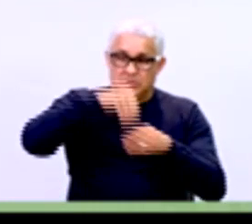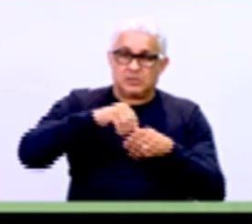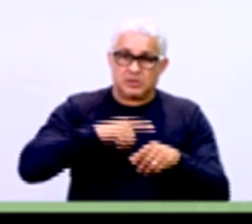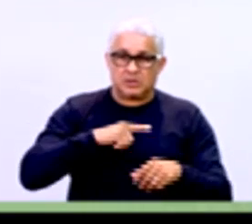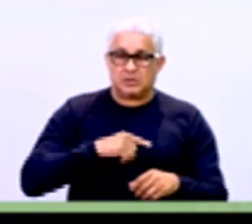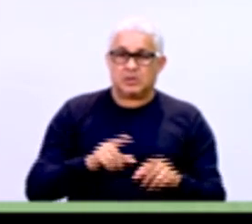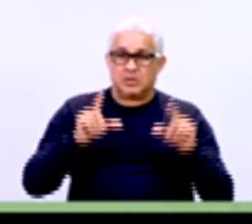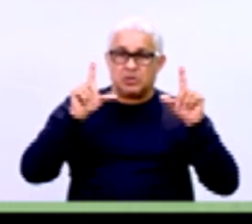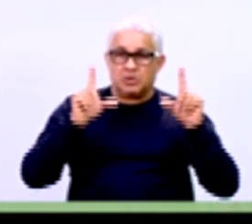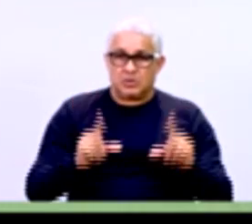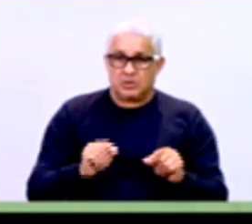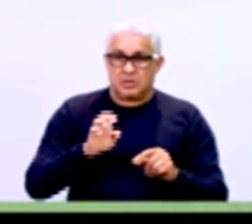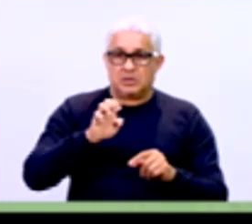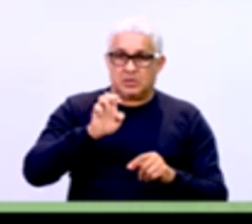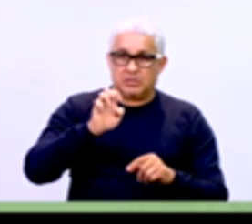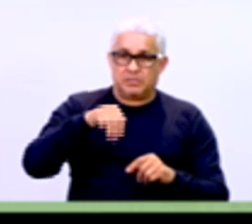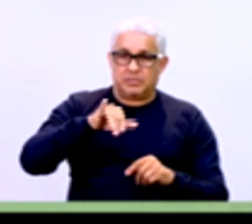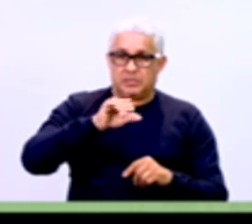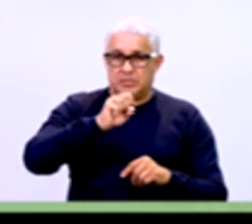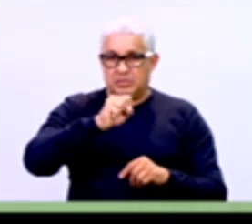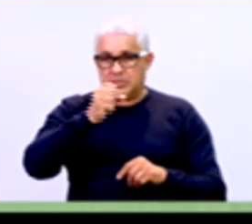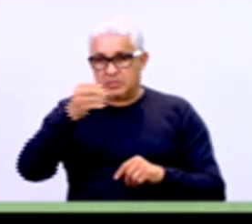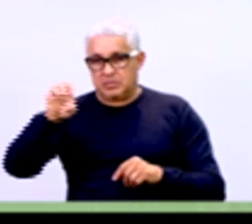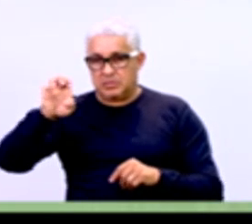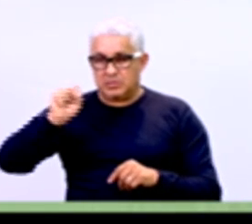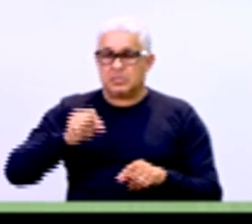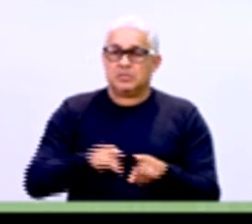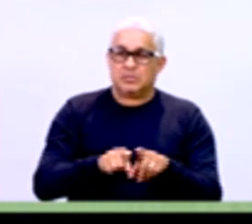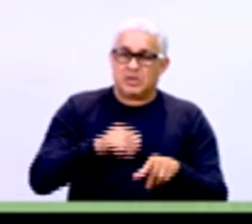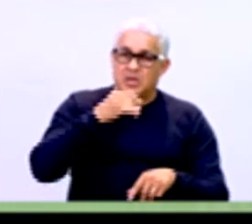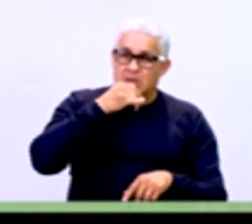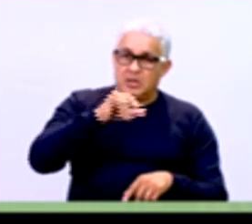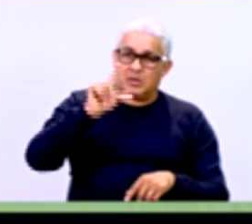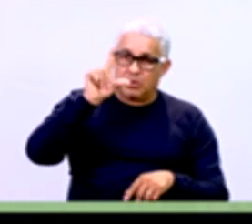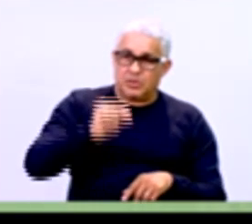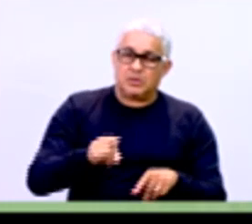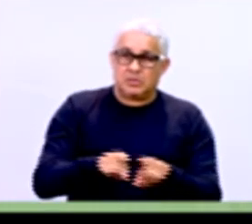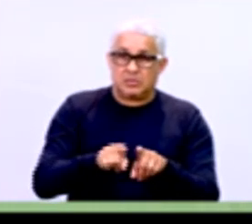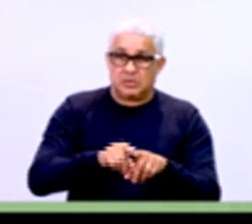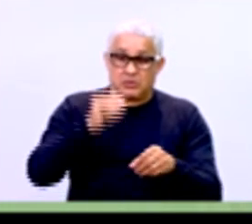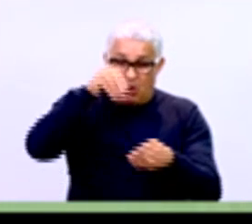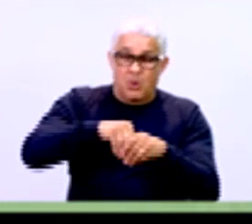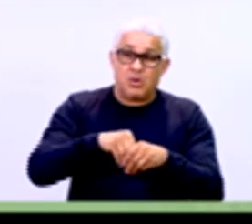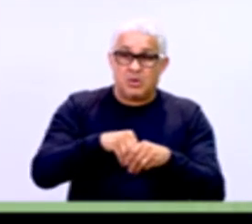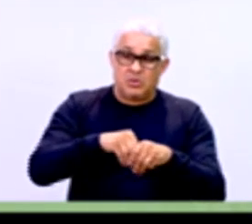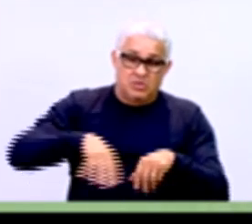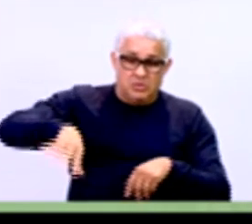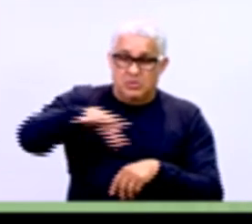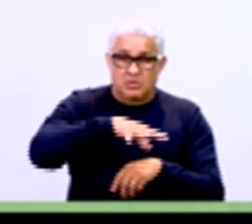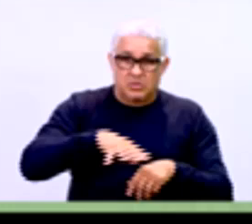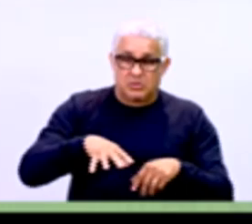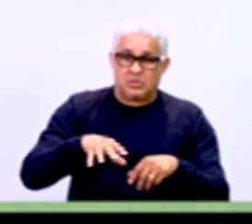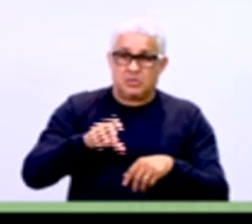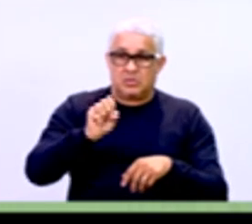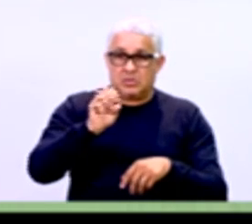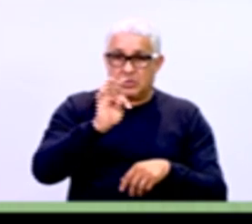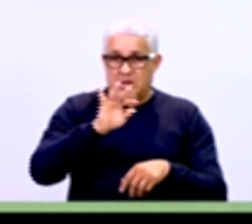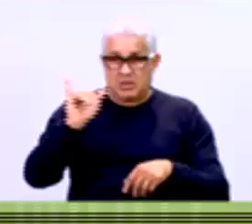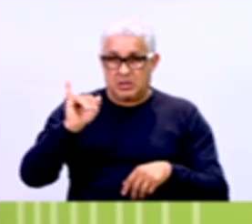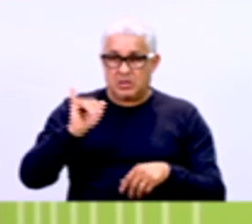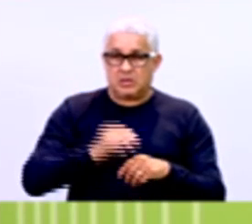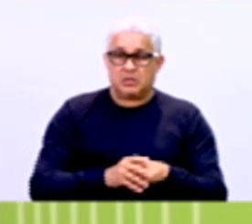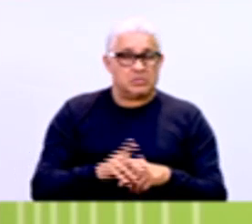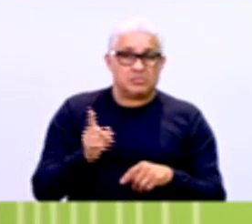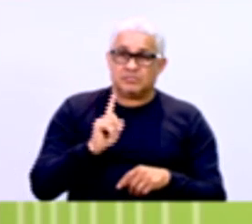emissões e economia de energia, não só no setor de TI. Gente, o papel da tecnologia